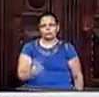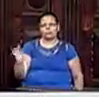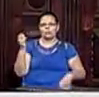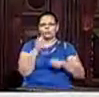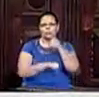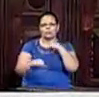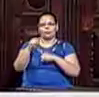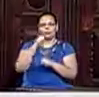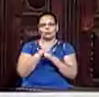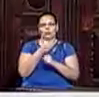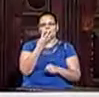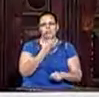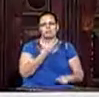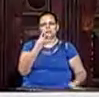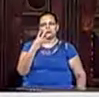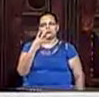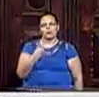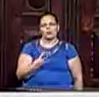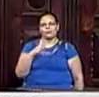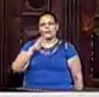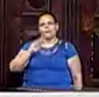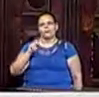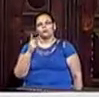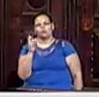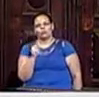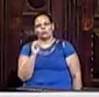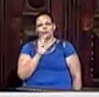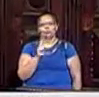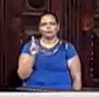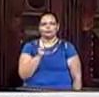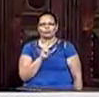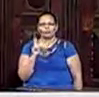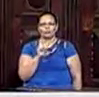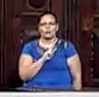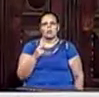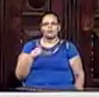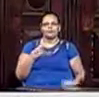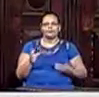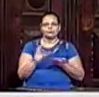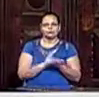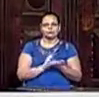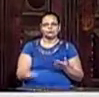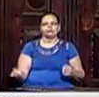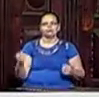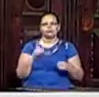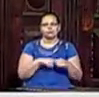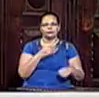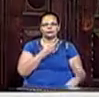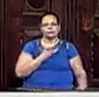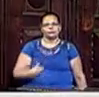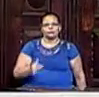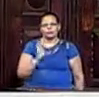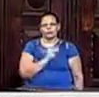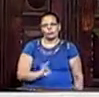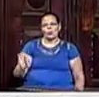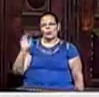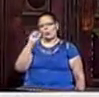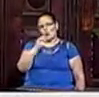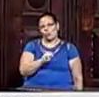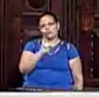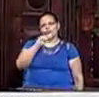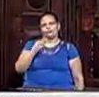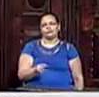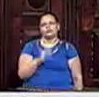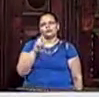passado, 44 bilhões de reais e recebeu de volta da União